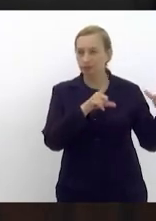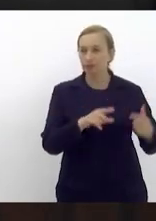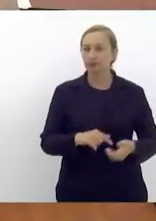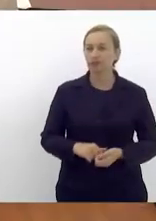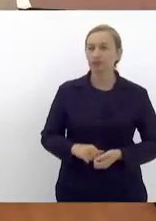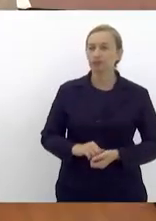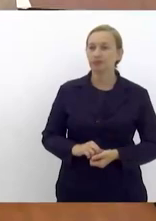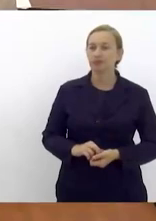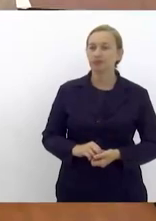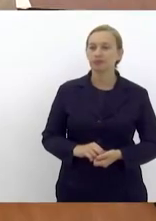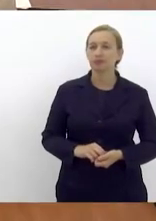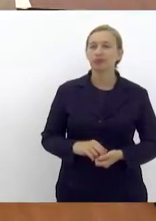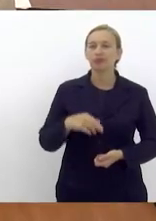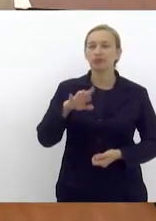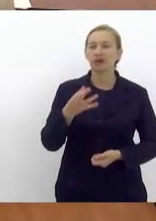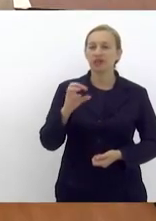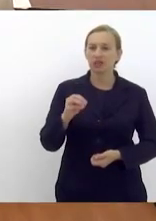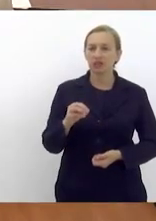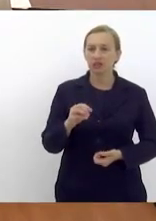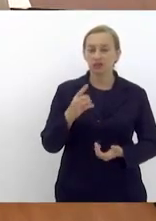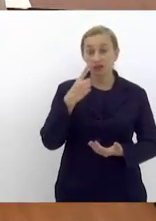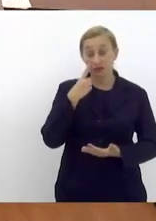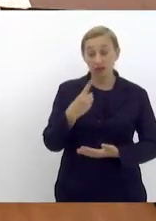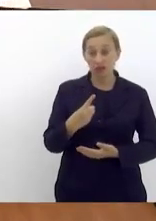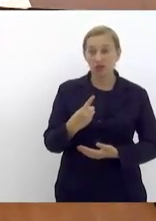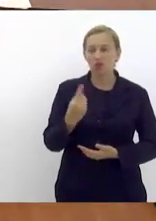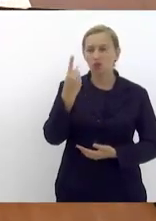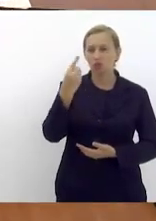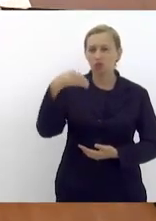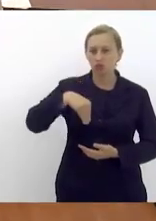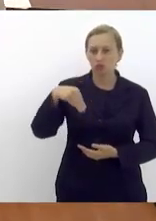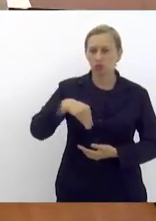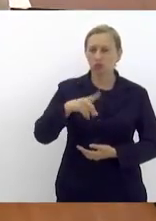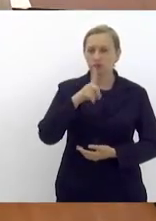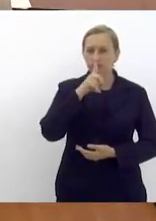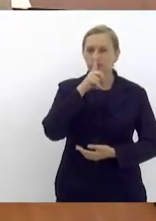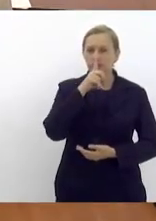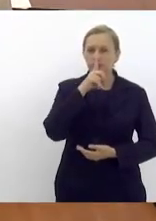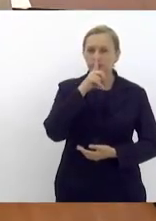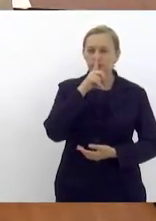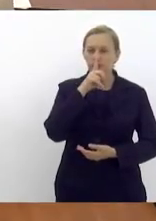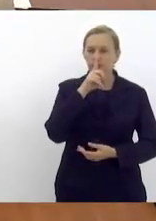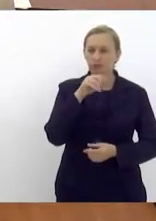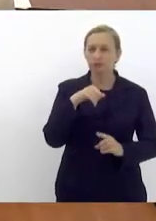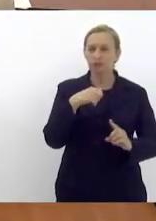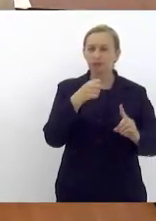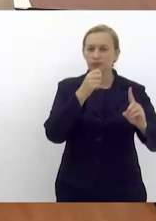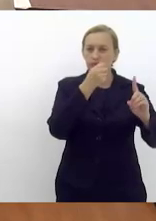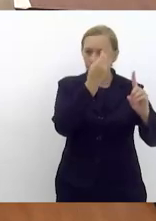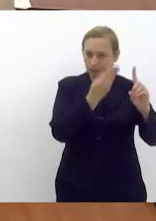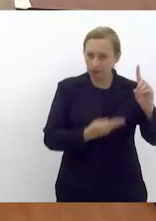marcar, o Marquinho vai marcar aqui para a gente marcar e prestar essa homenagem,